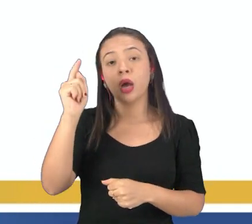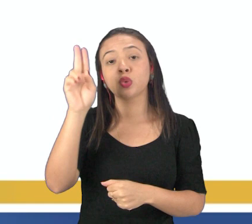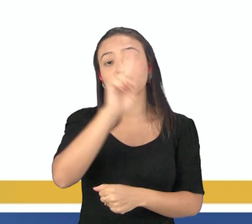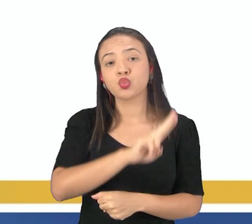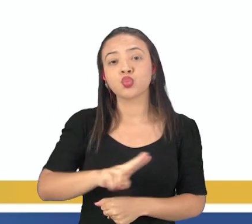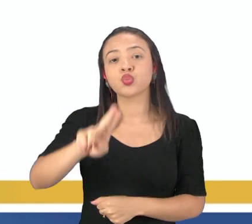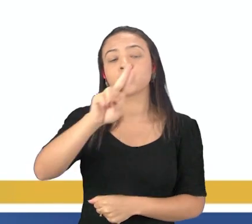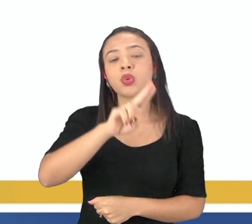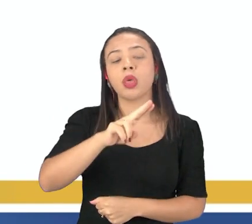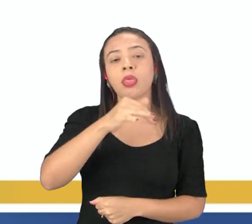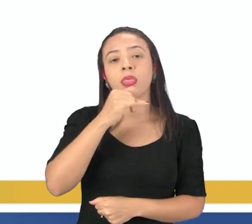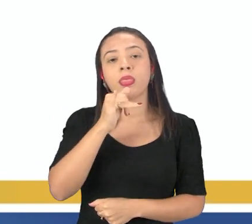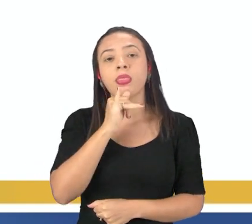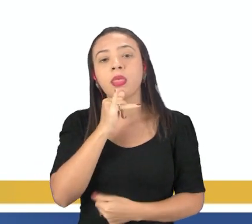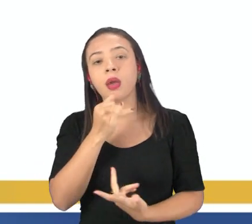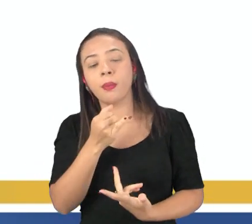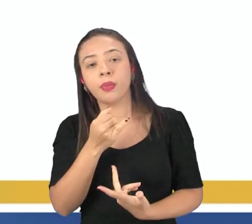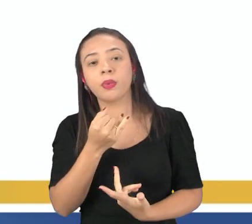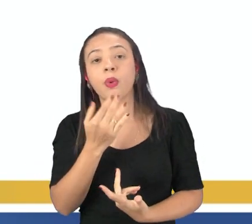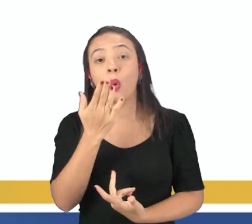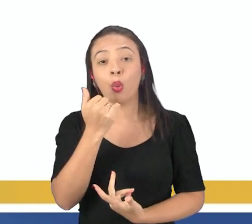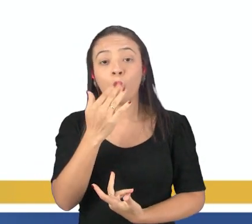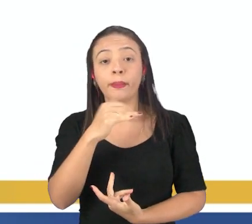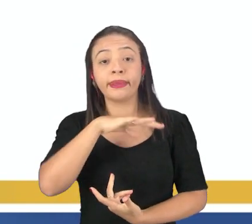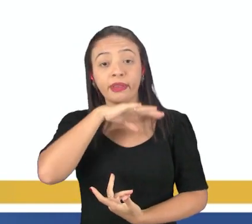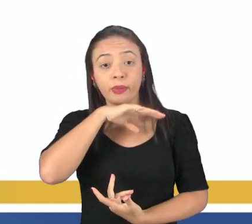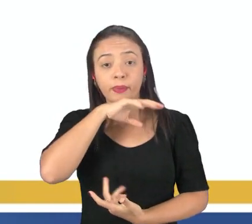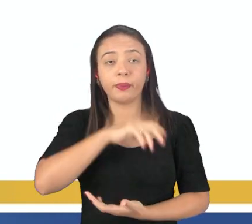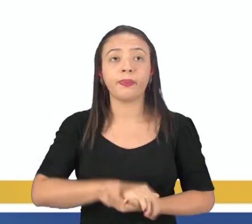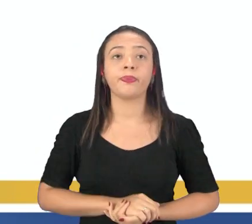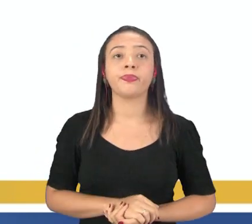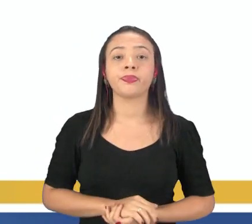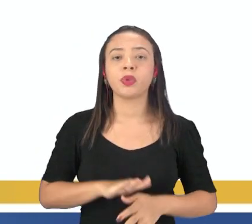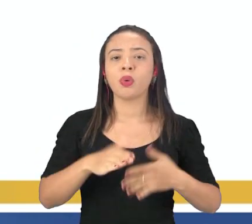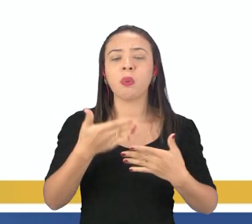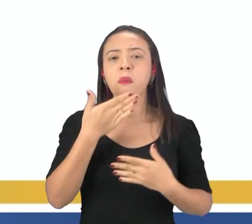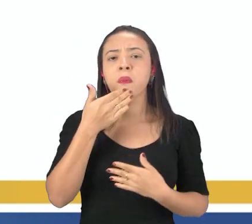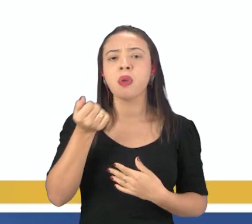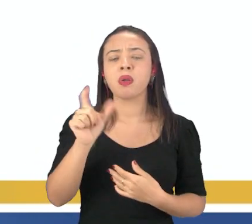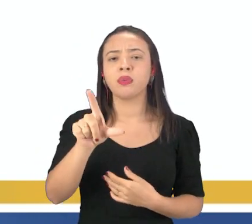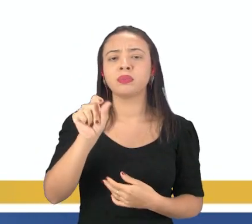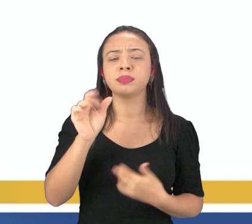animal, respectivamente? E aí, qual a melhor alternativa aqui nesse caso?